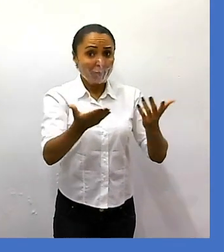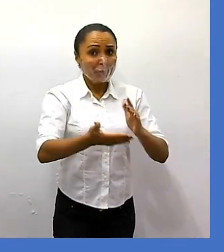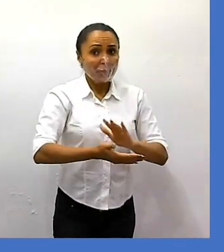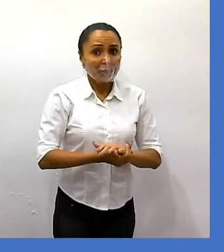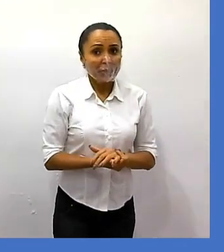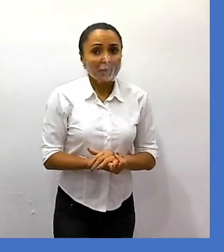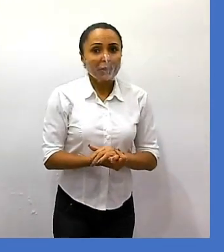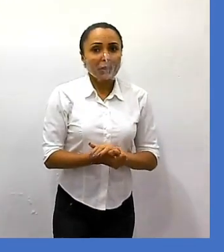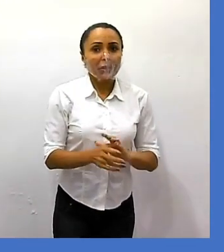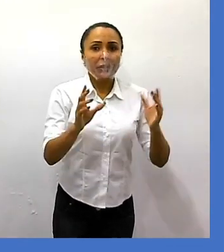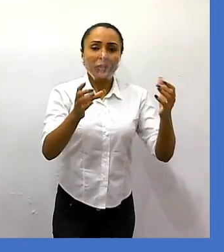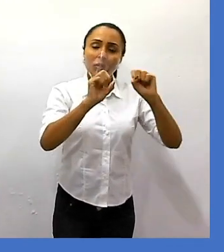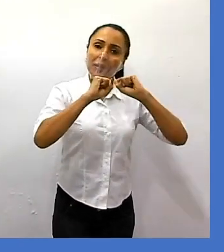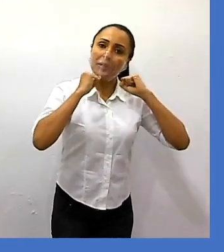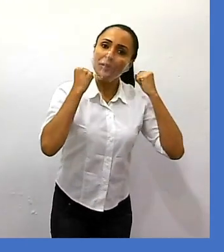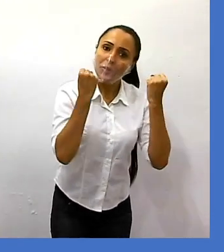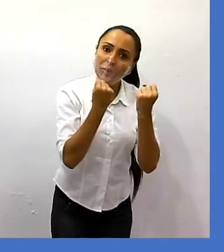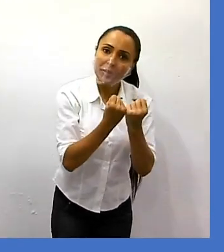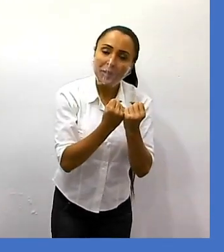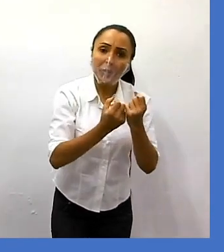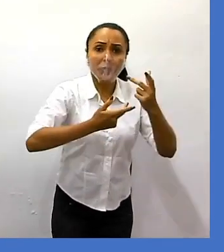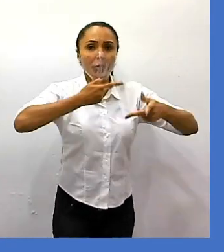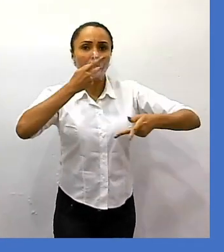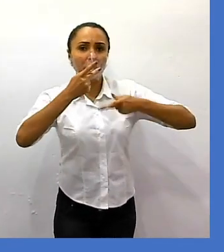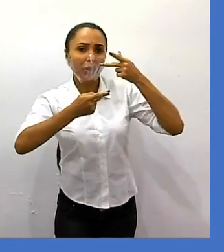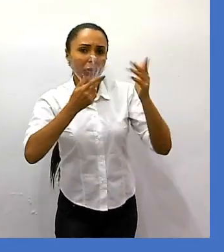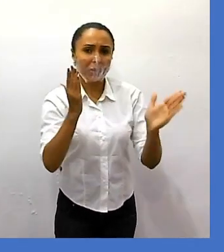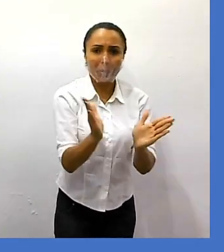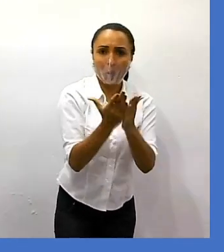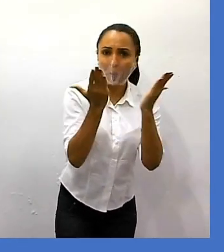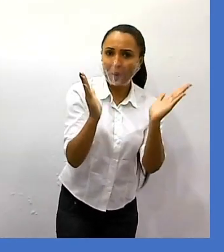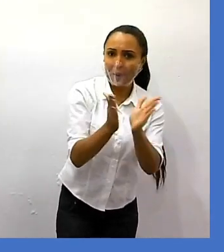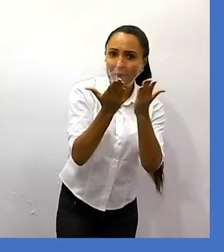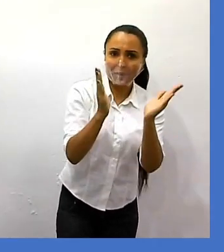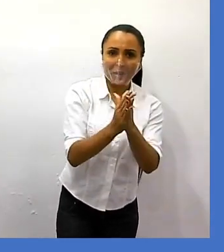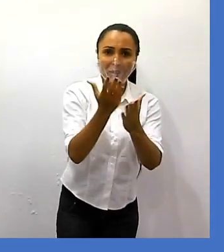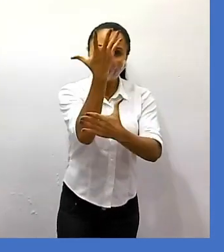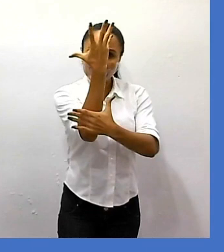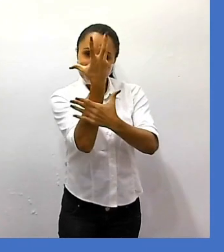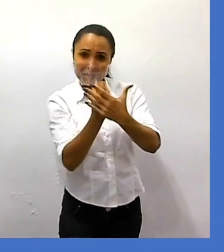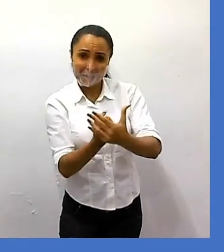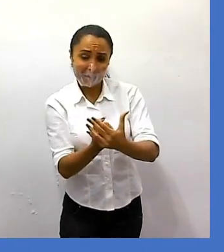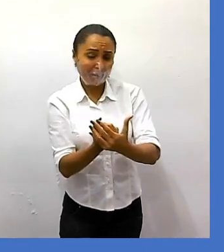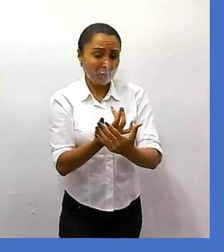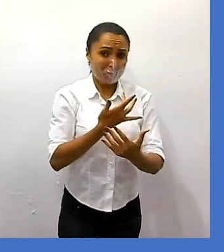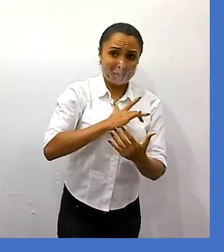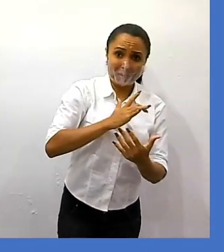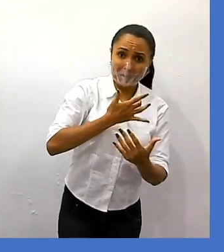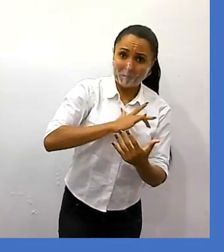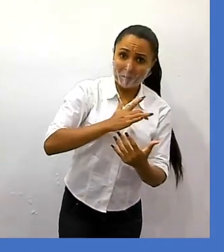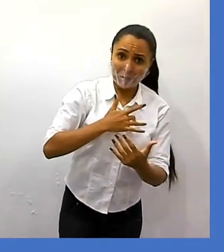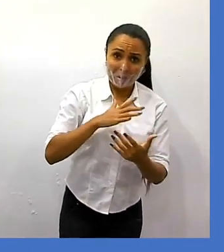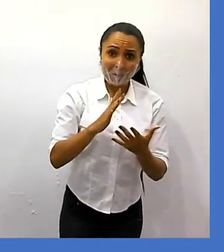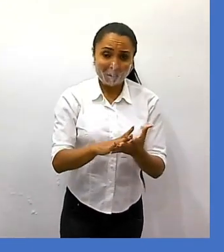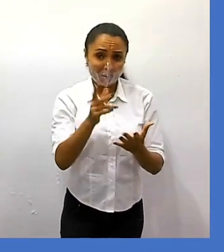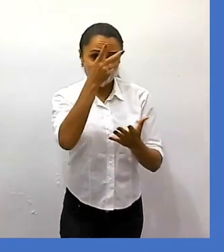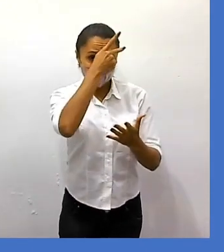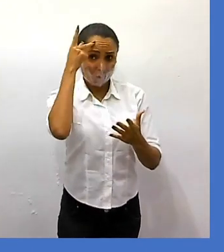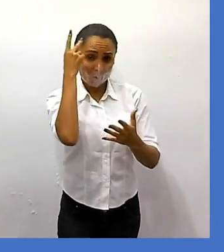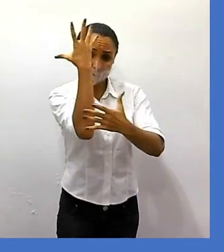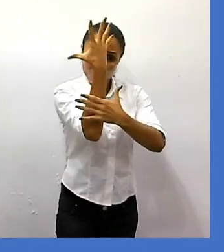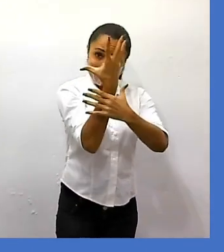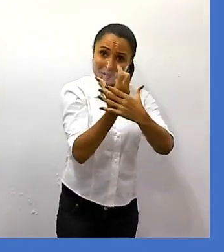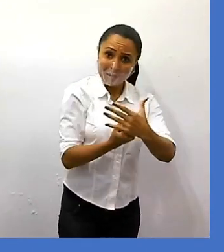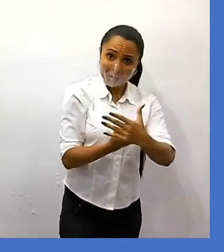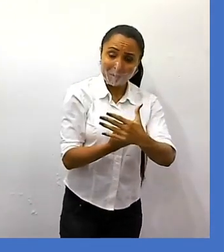de caráter social, falando da pobreza, da seca e da miséria do sertanejo nesse período de seca. E